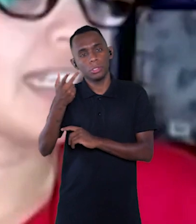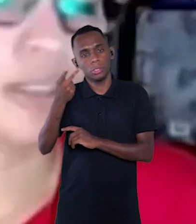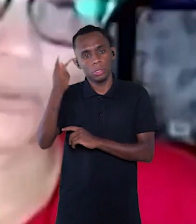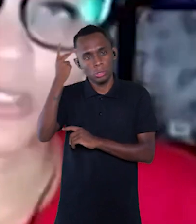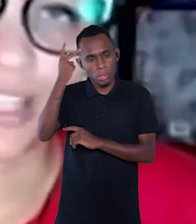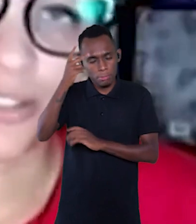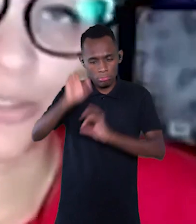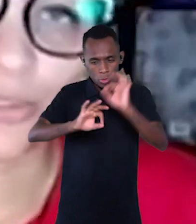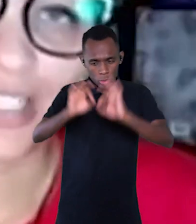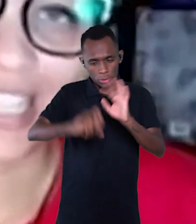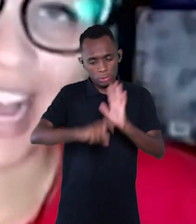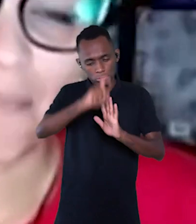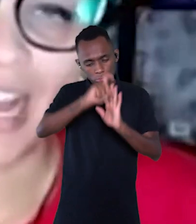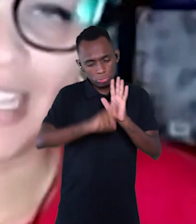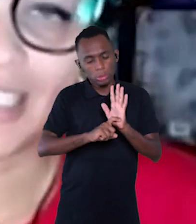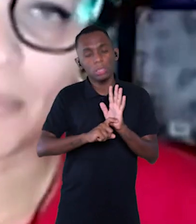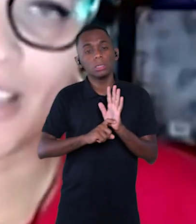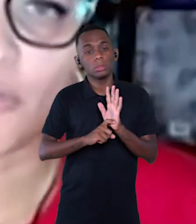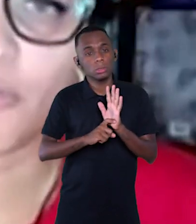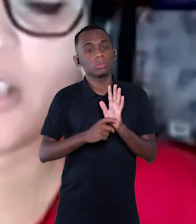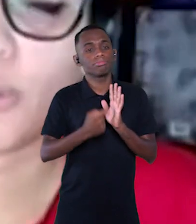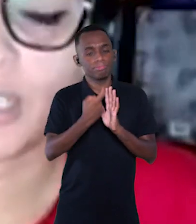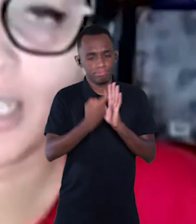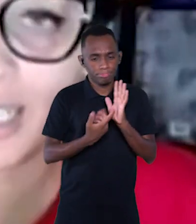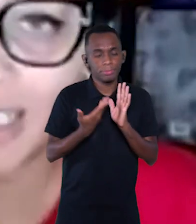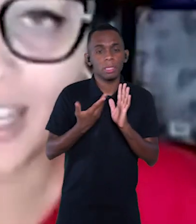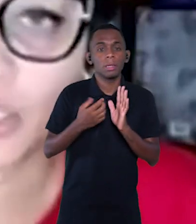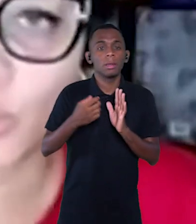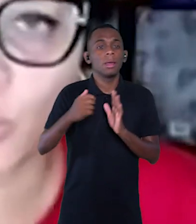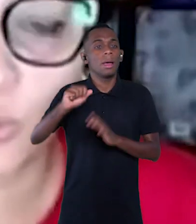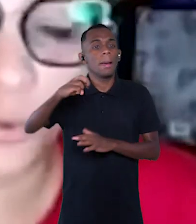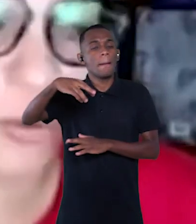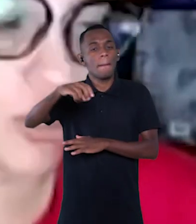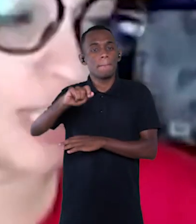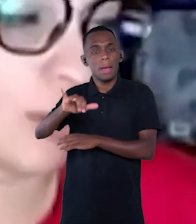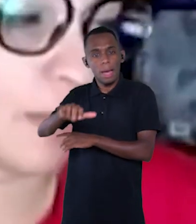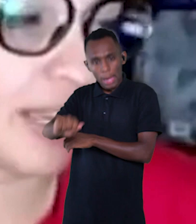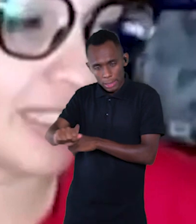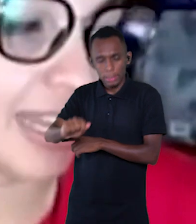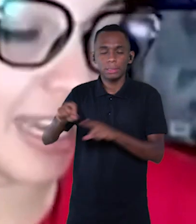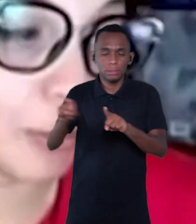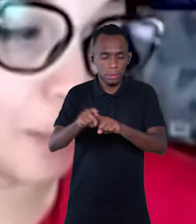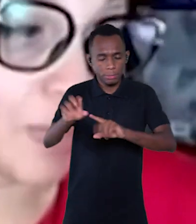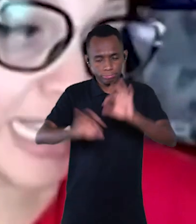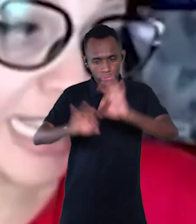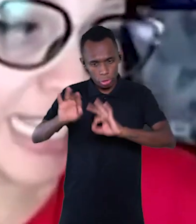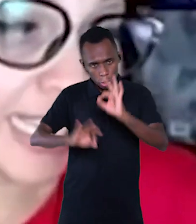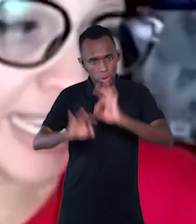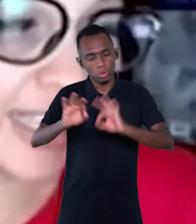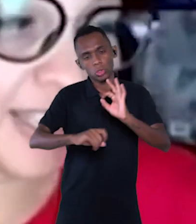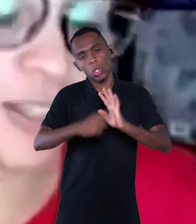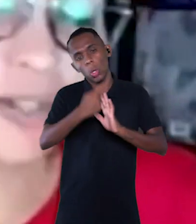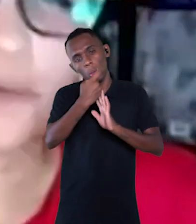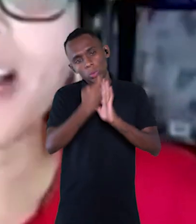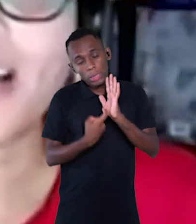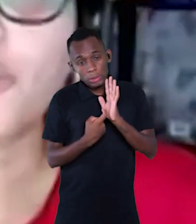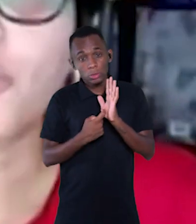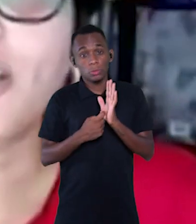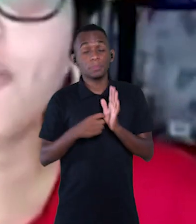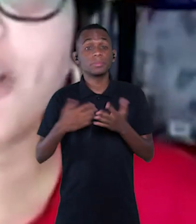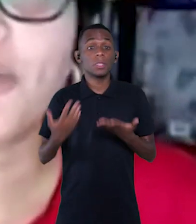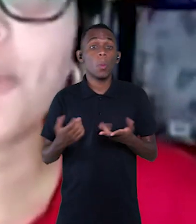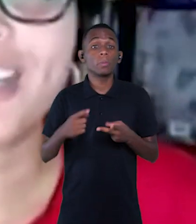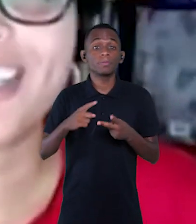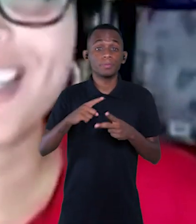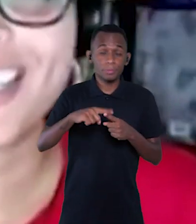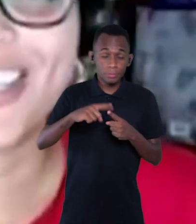a organização dos textos, a Amália também, que idealizou o projeto Amália Taralo, e o Márcio,